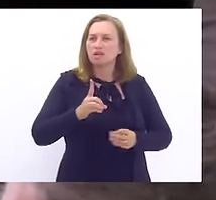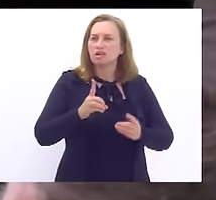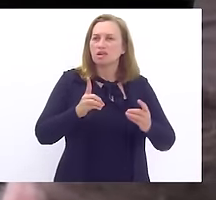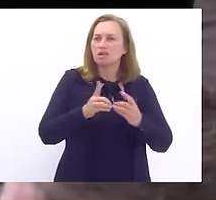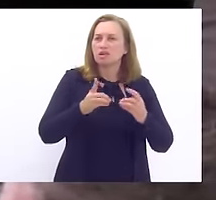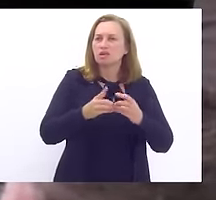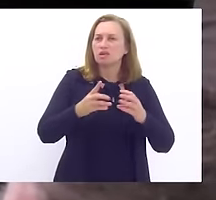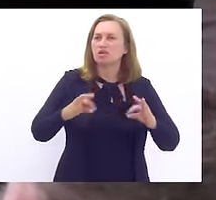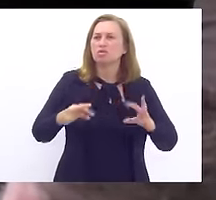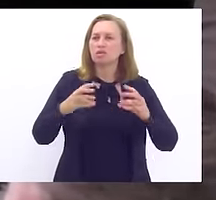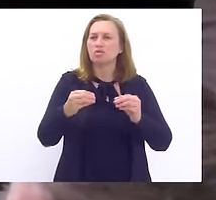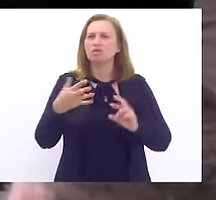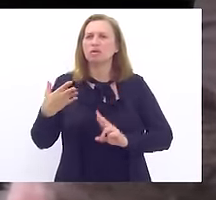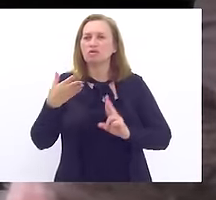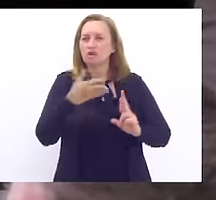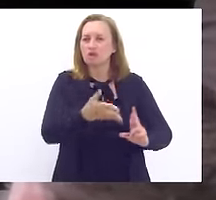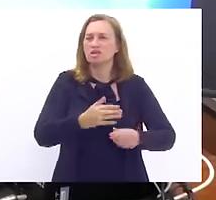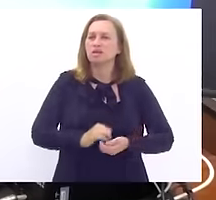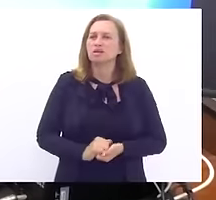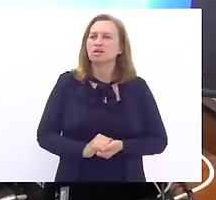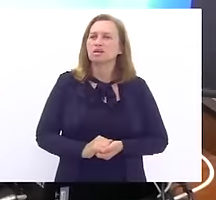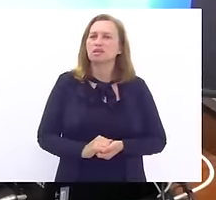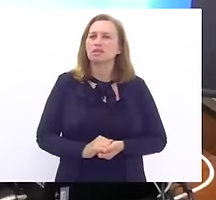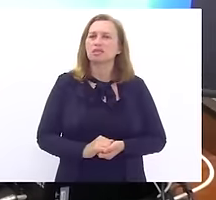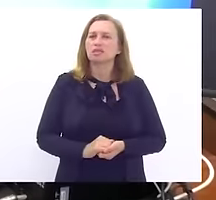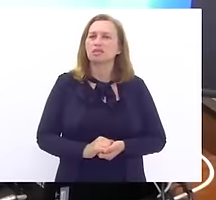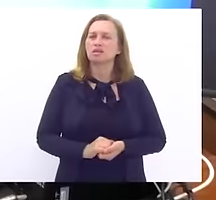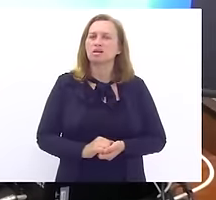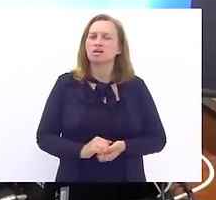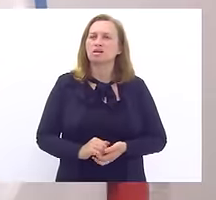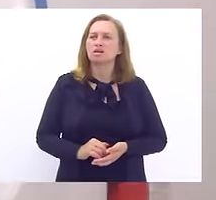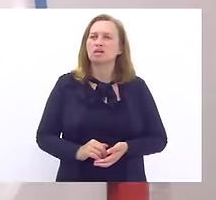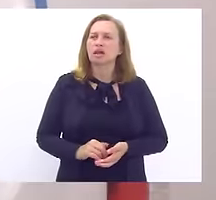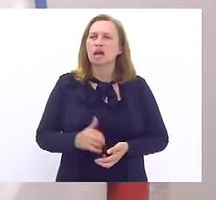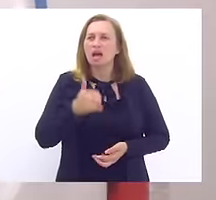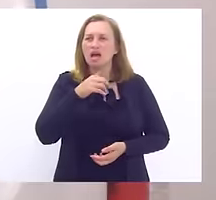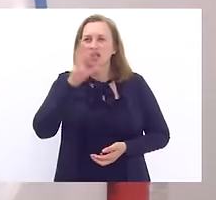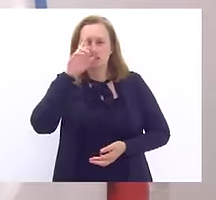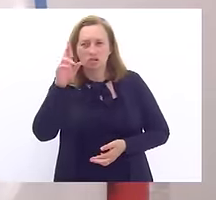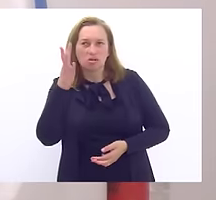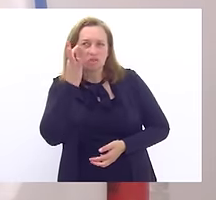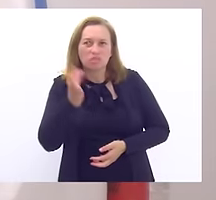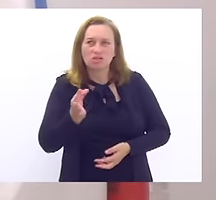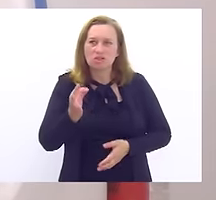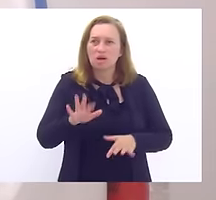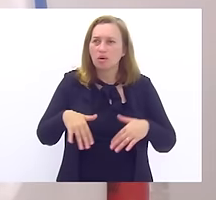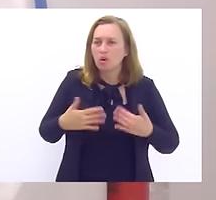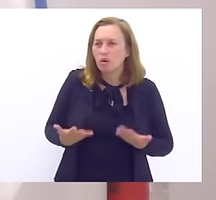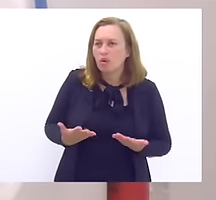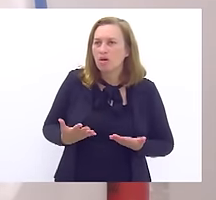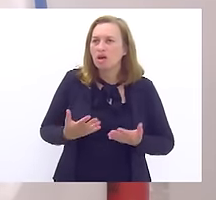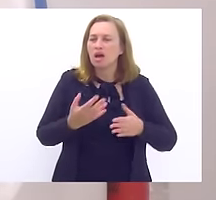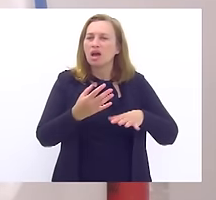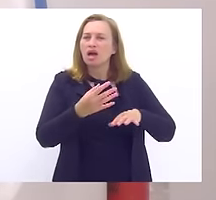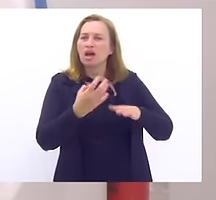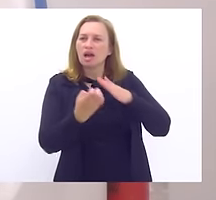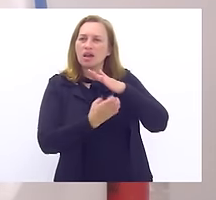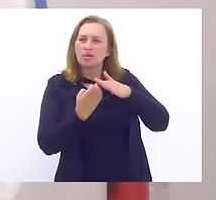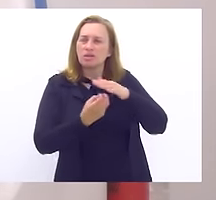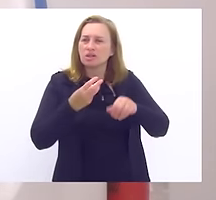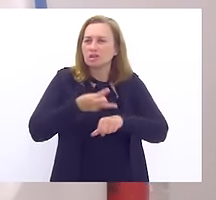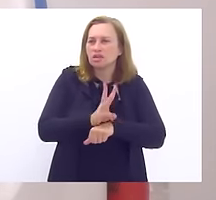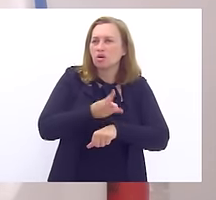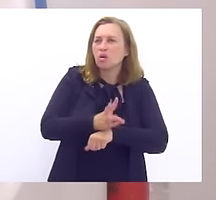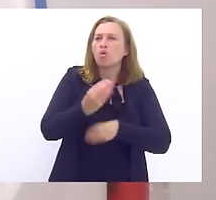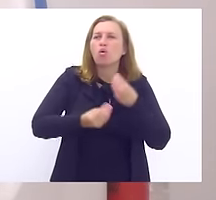de termos de referência então se a senhora não sabe nem Qual é a empresa que está terceirizando como é que a senhora sabe que os